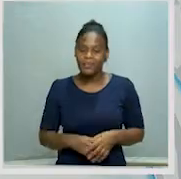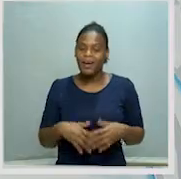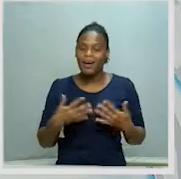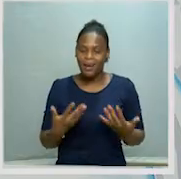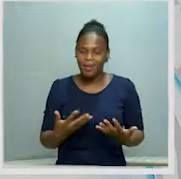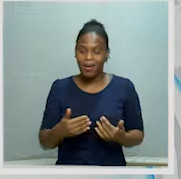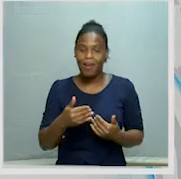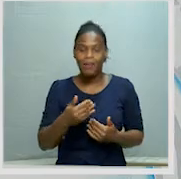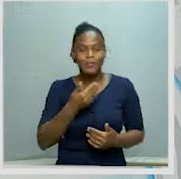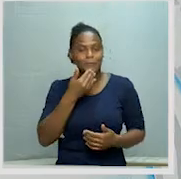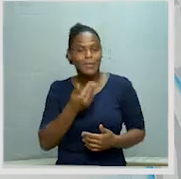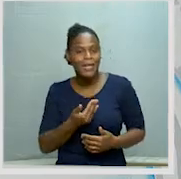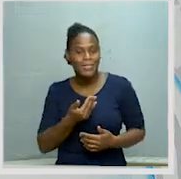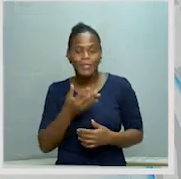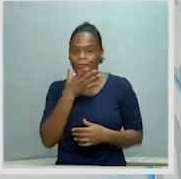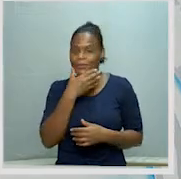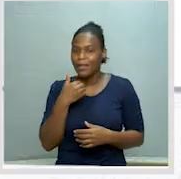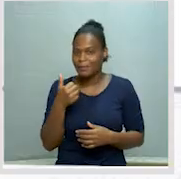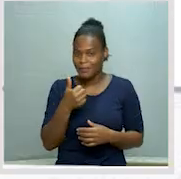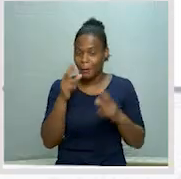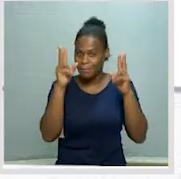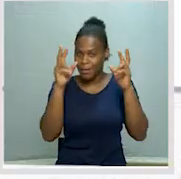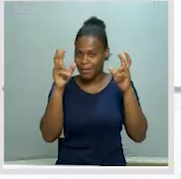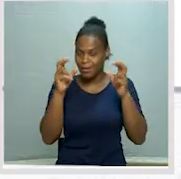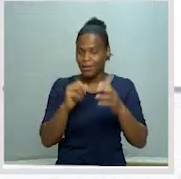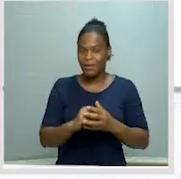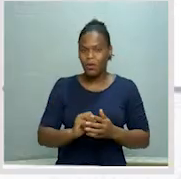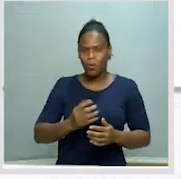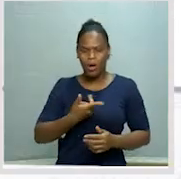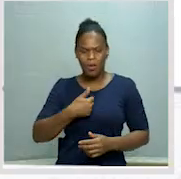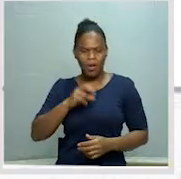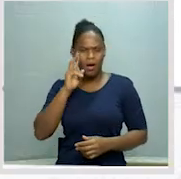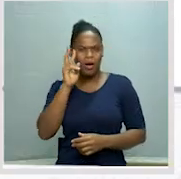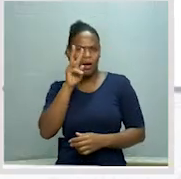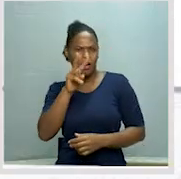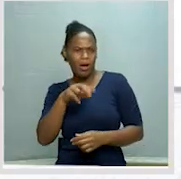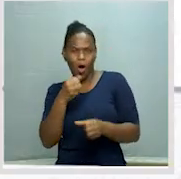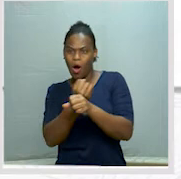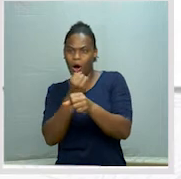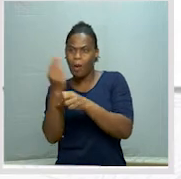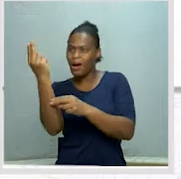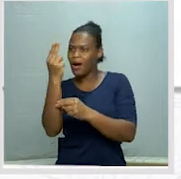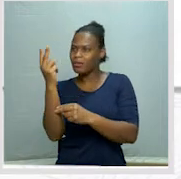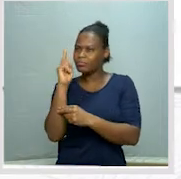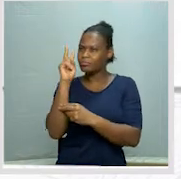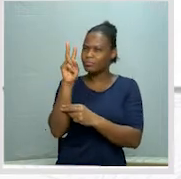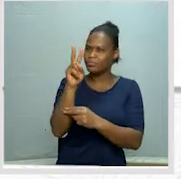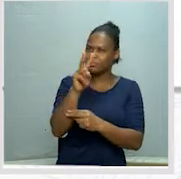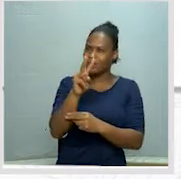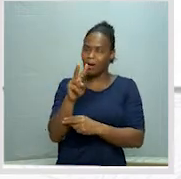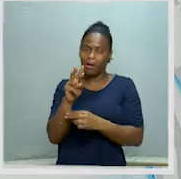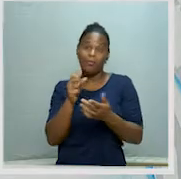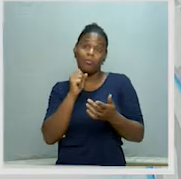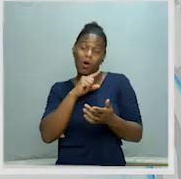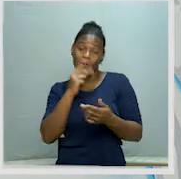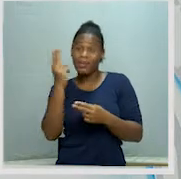Passamos agora à experiência estética. Quando nós contemplamos uma obra de arte, o que acontece? Pode ser obra